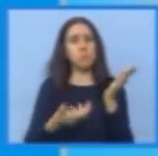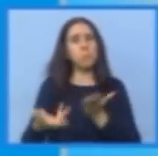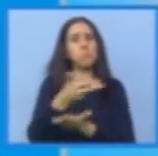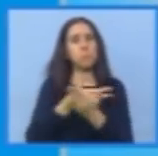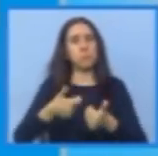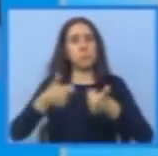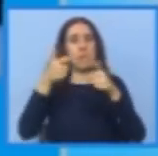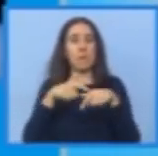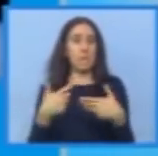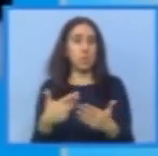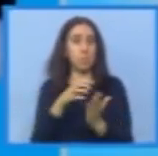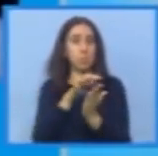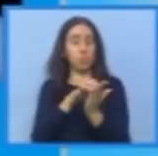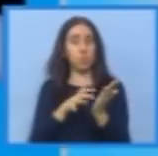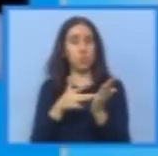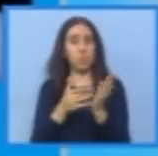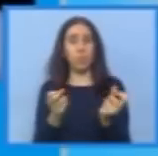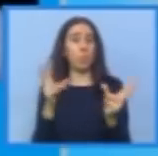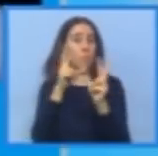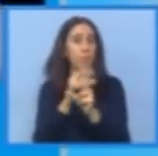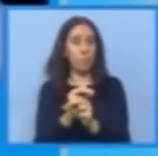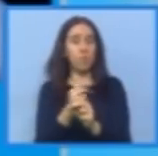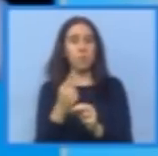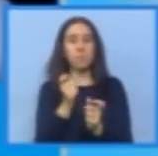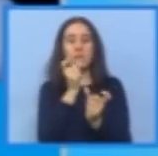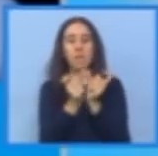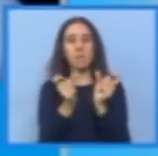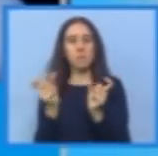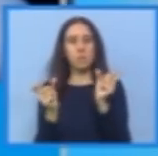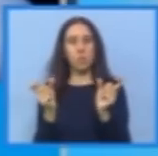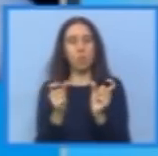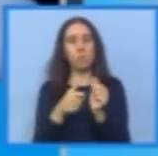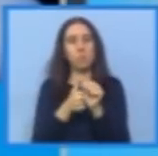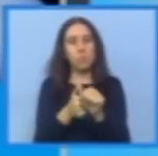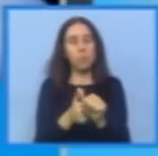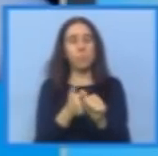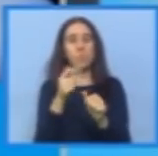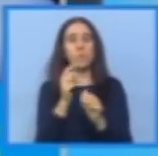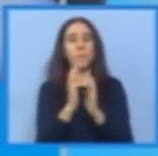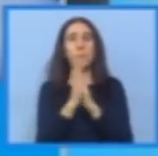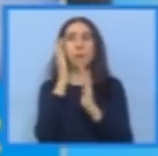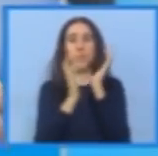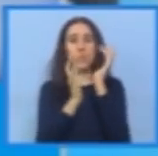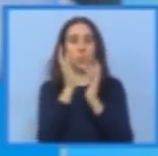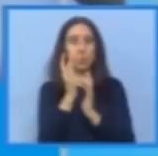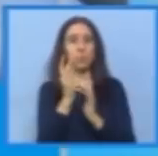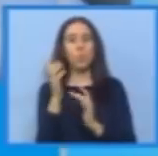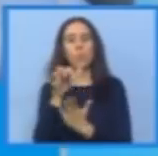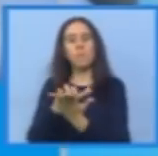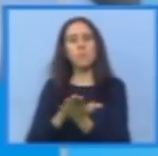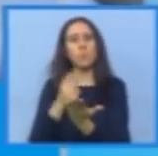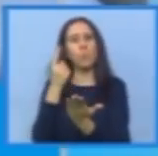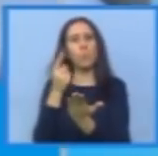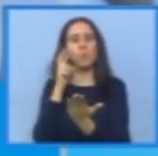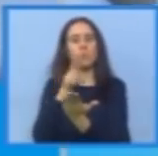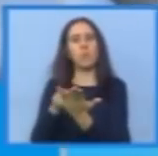Neste momento estamos no Novo Testamento, estamos a fazer uma Lectio Divina sobre Jesus, não só sobre um Evangelho em questão, não